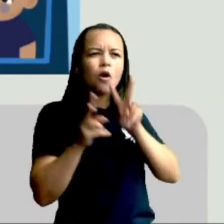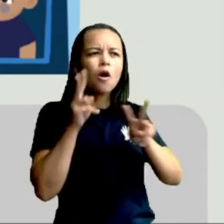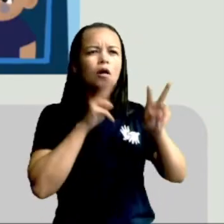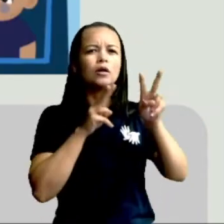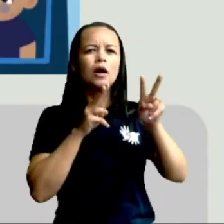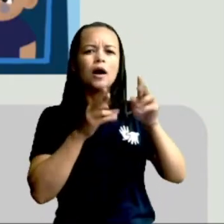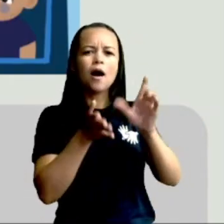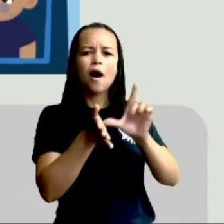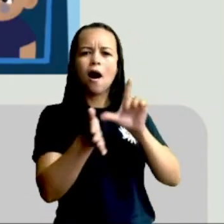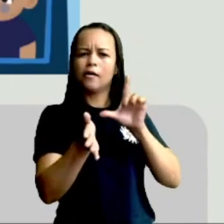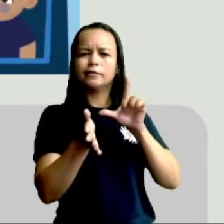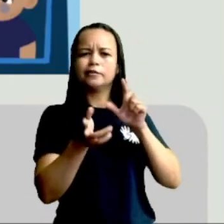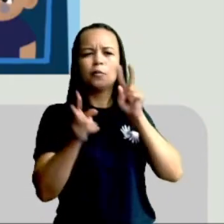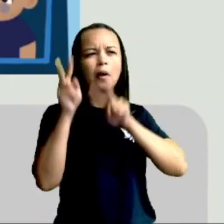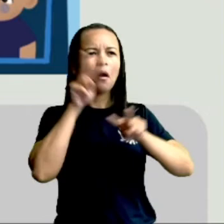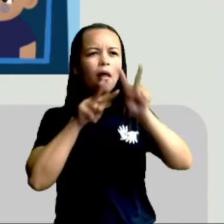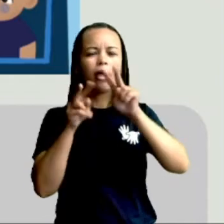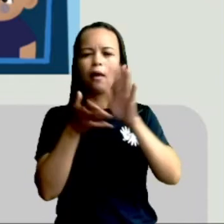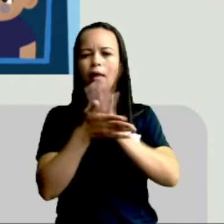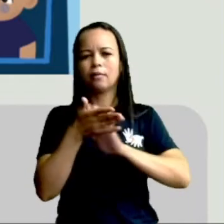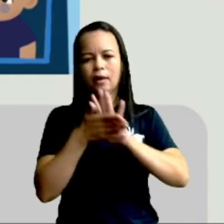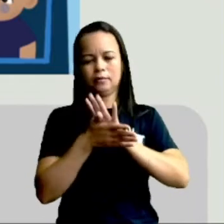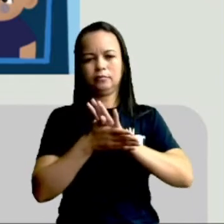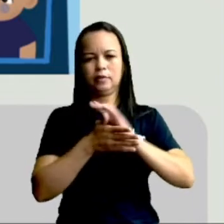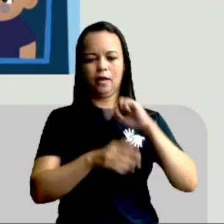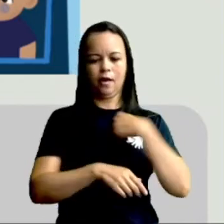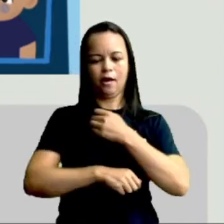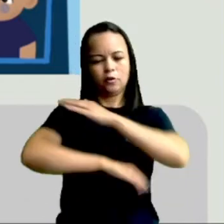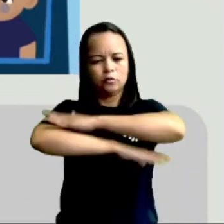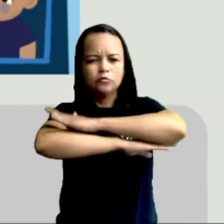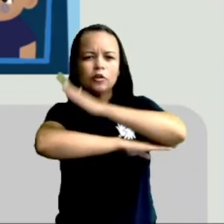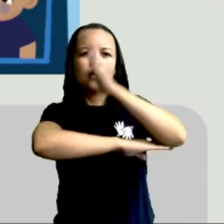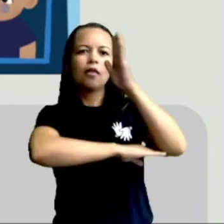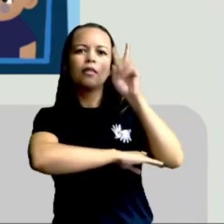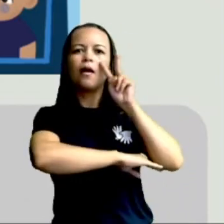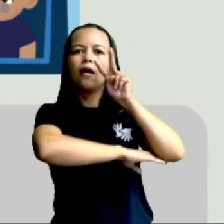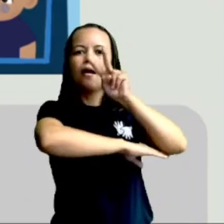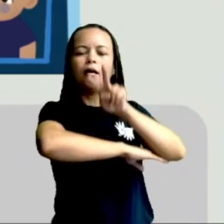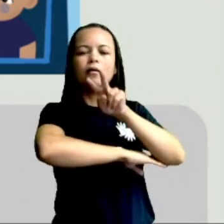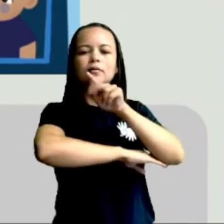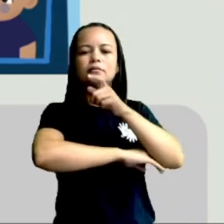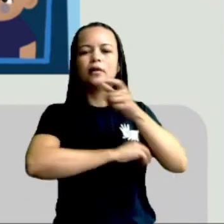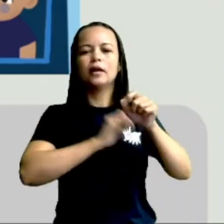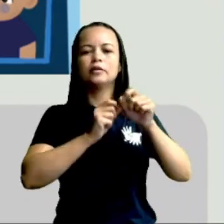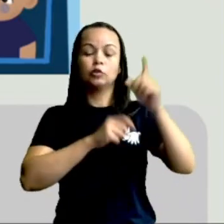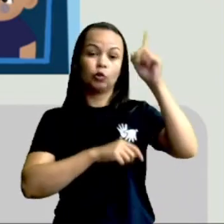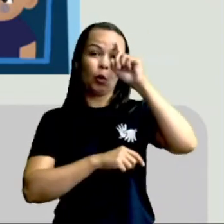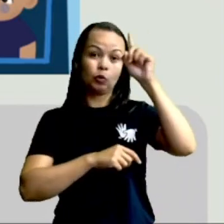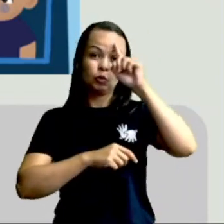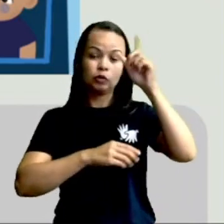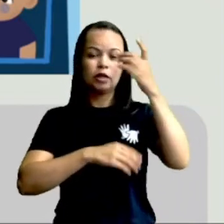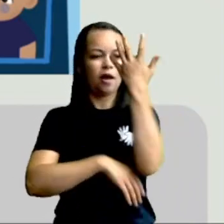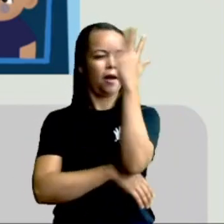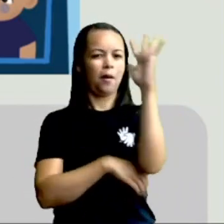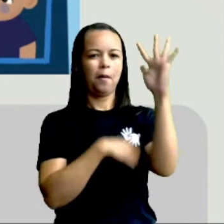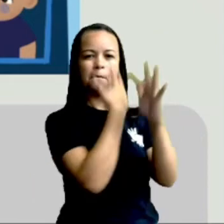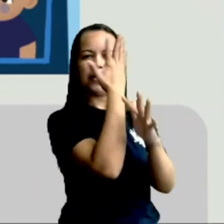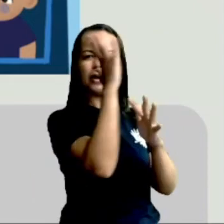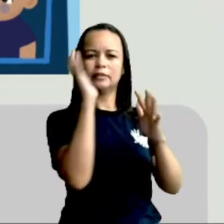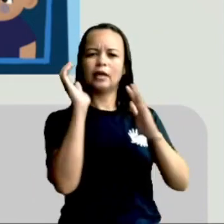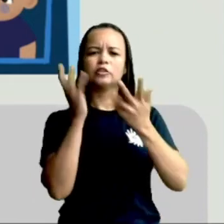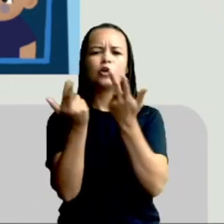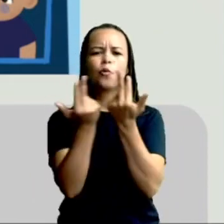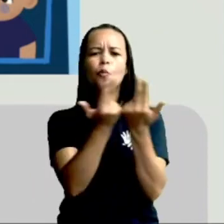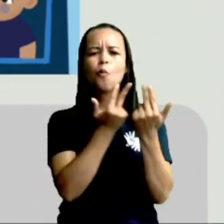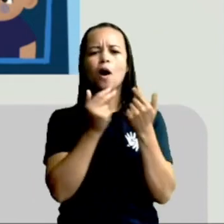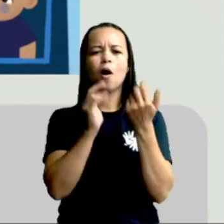antes. Tá vendo? Ó, as nossas janelas foram telas em que todos os dias a paisagem era como uma